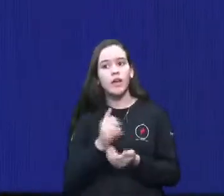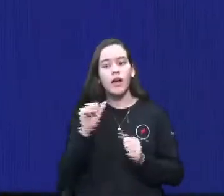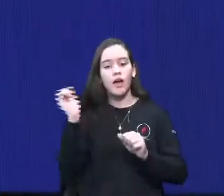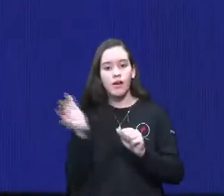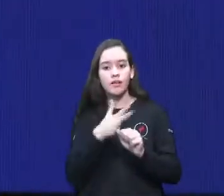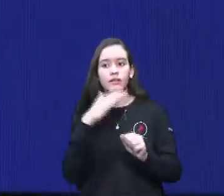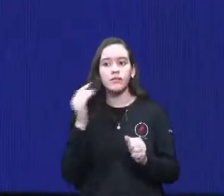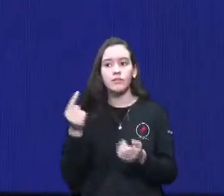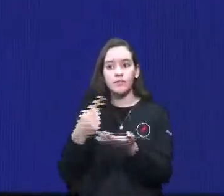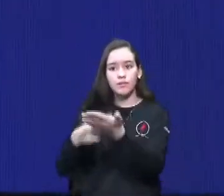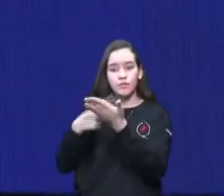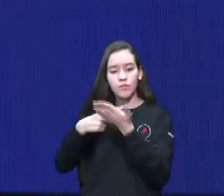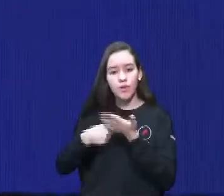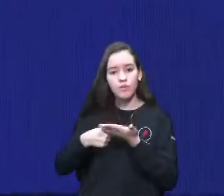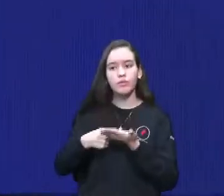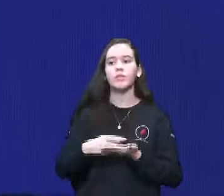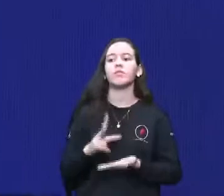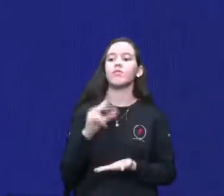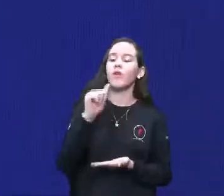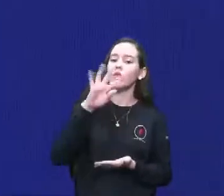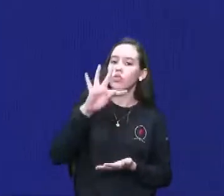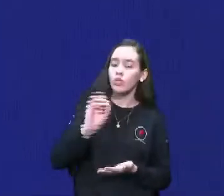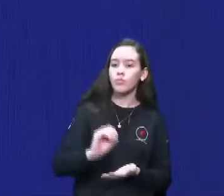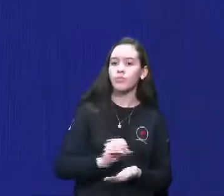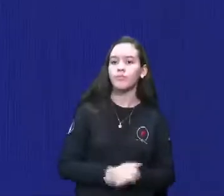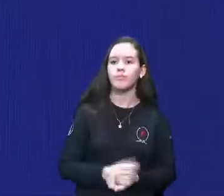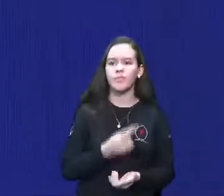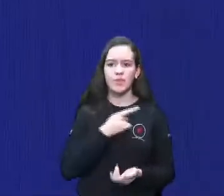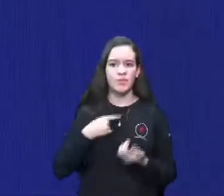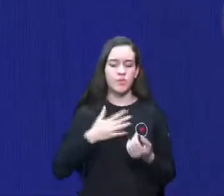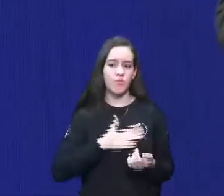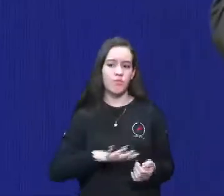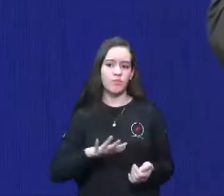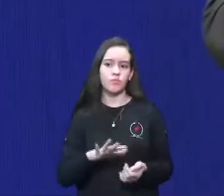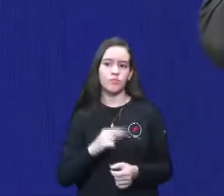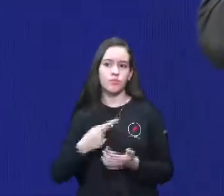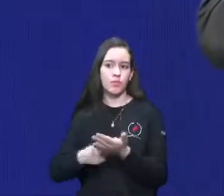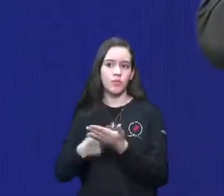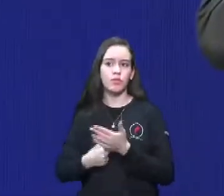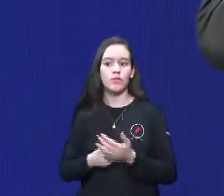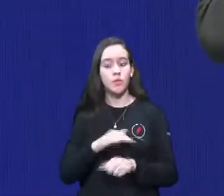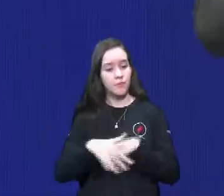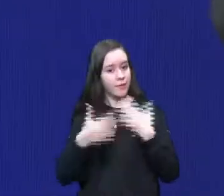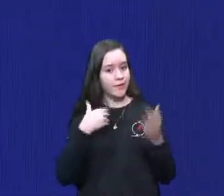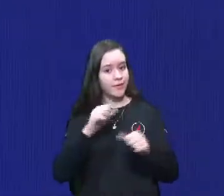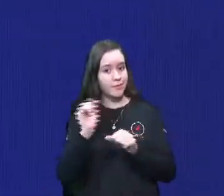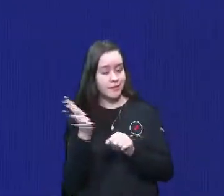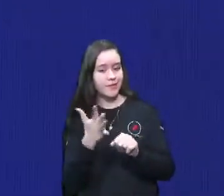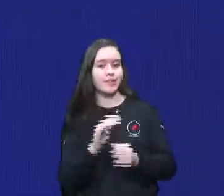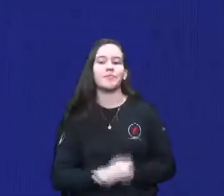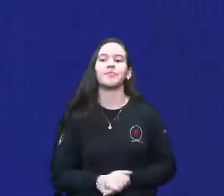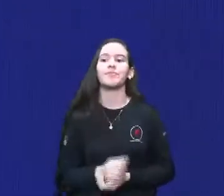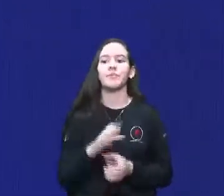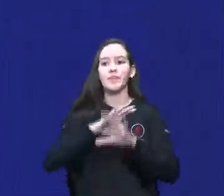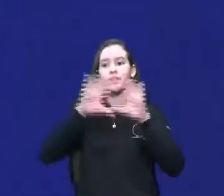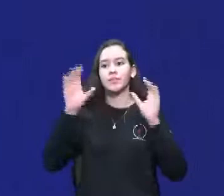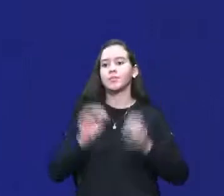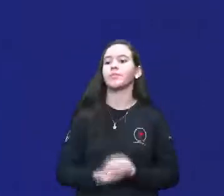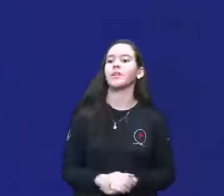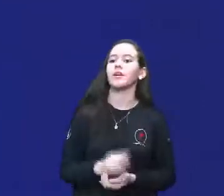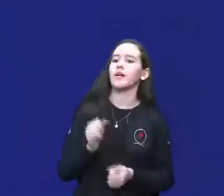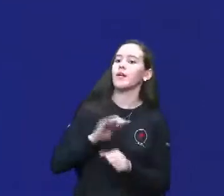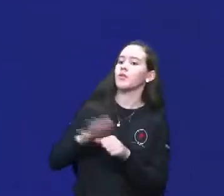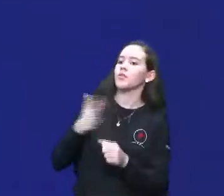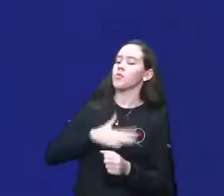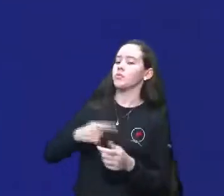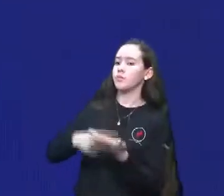quê? Um voto. Ah, pastor, sou contra voto. Conversa isso com Ana quando você chegar no céu. Ana, eu sou contra voto. É por isso que